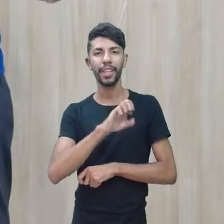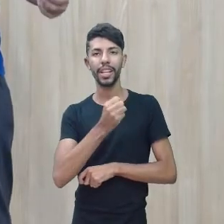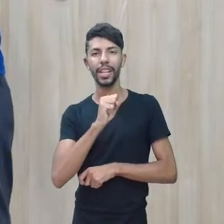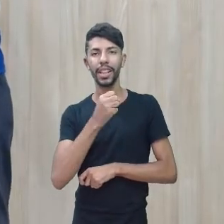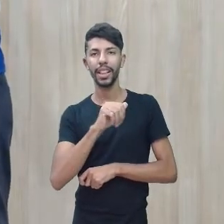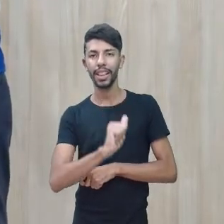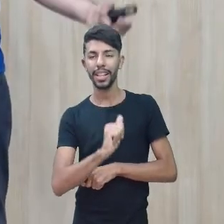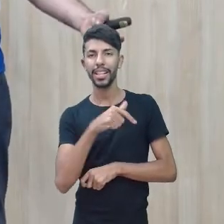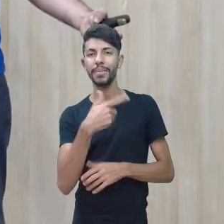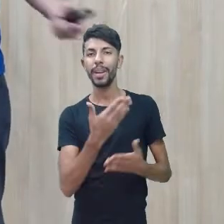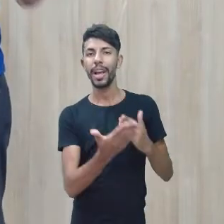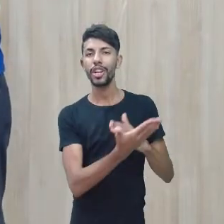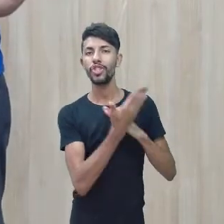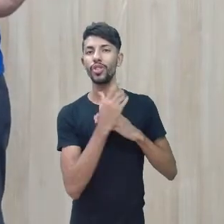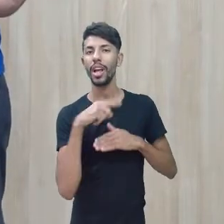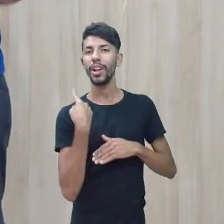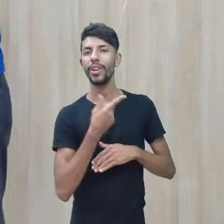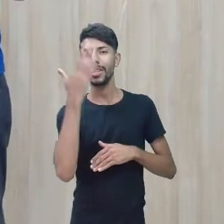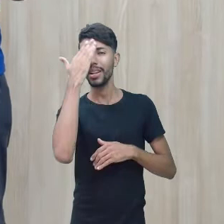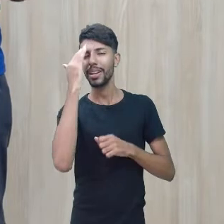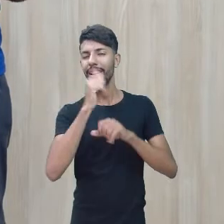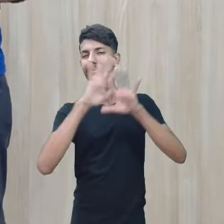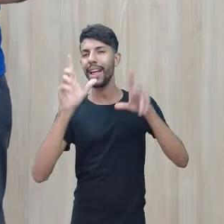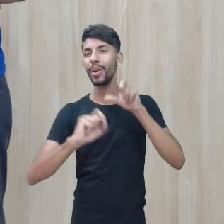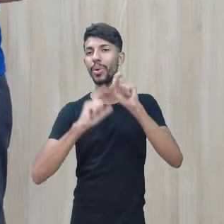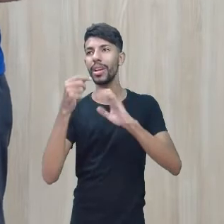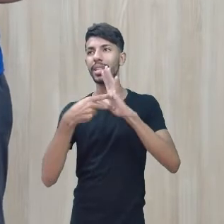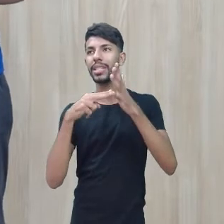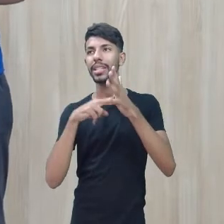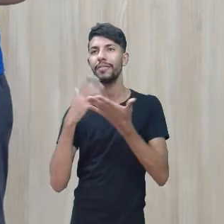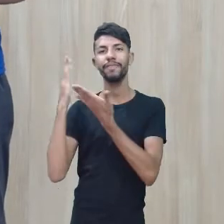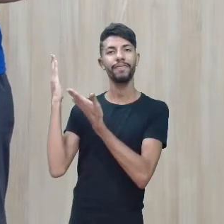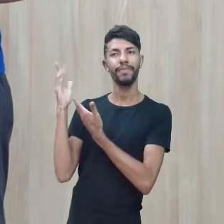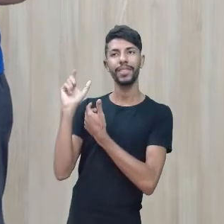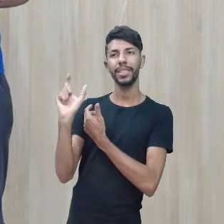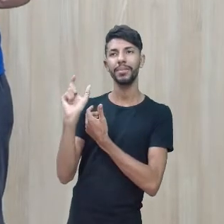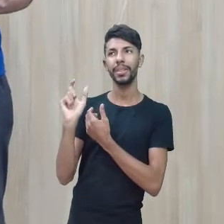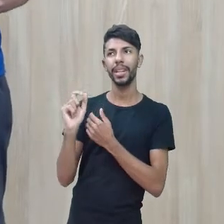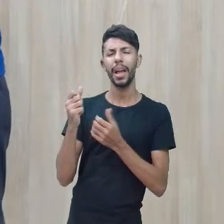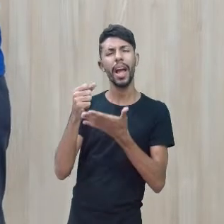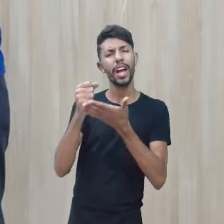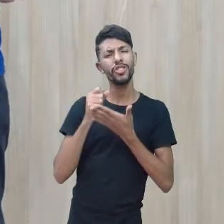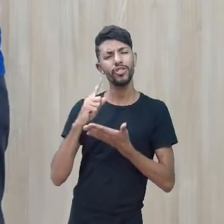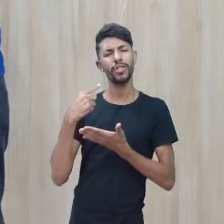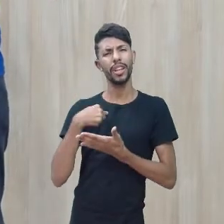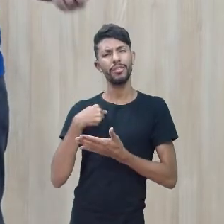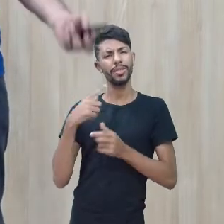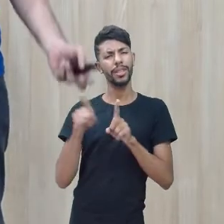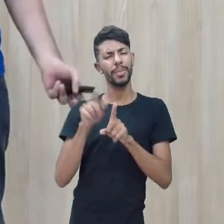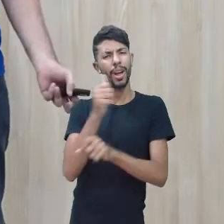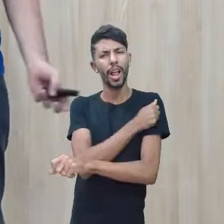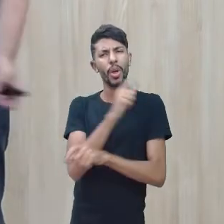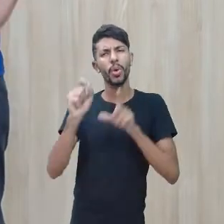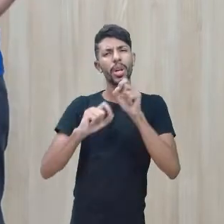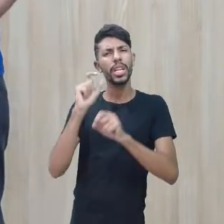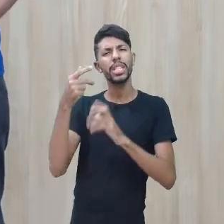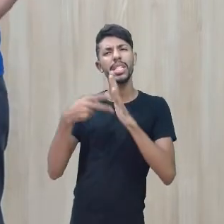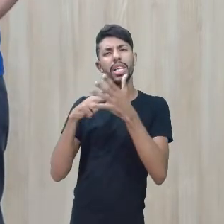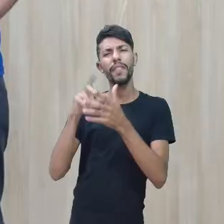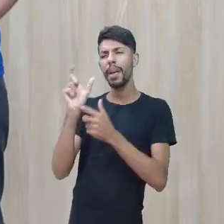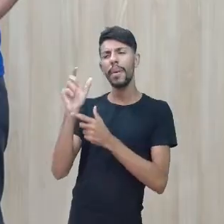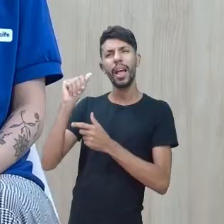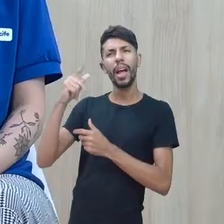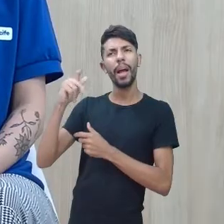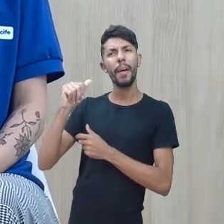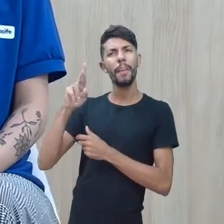que é o apartheid. Professora Vanessa, nos ajude. Ajude eu e os alunos que estão em casa. O que seria o apartheid, professora